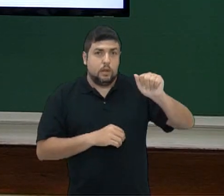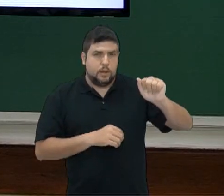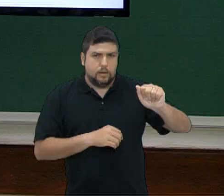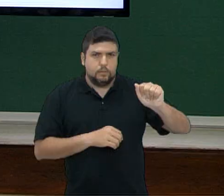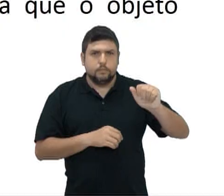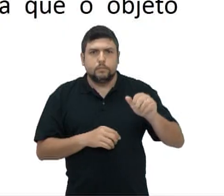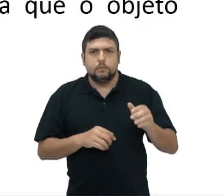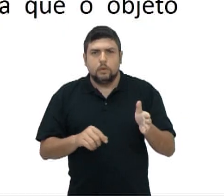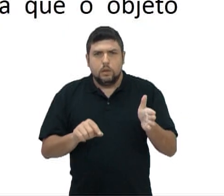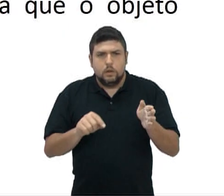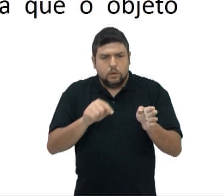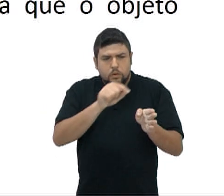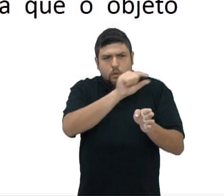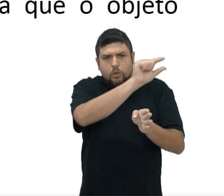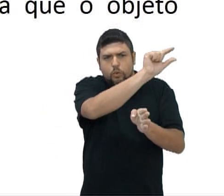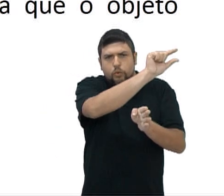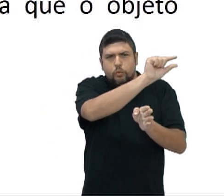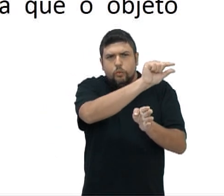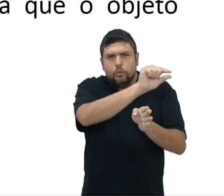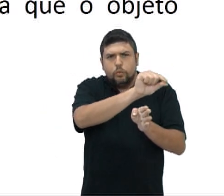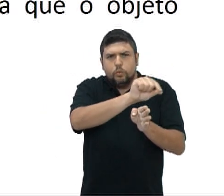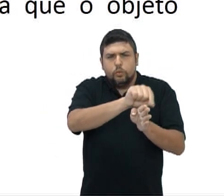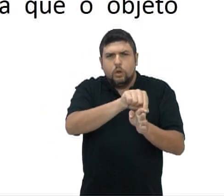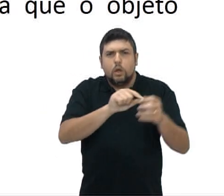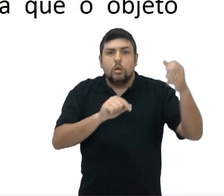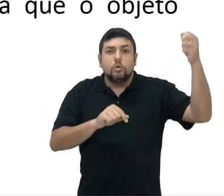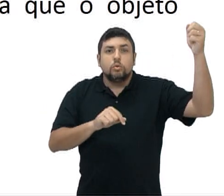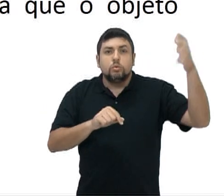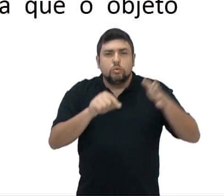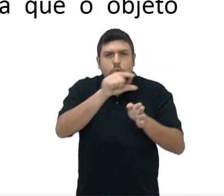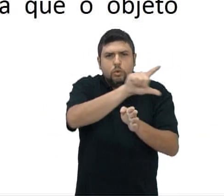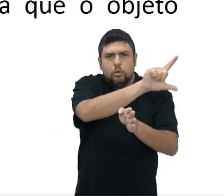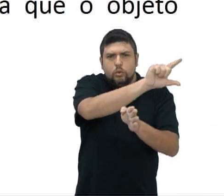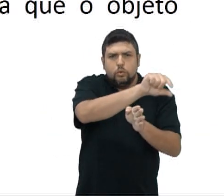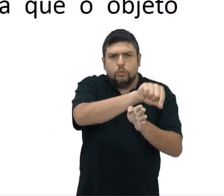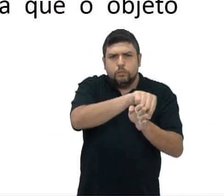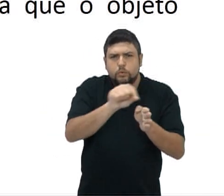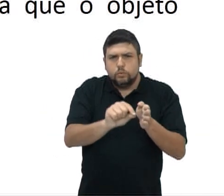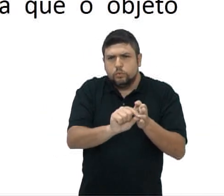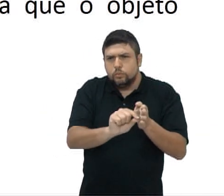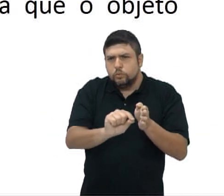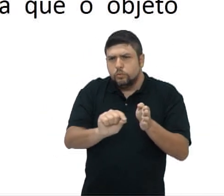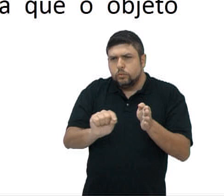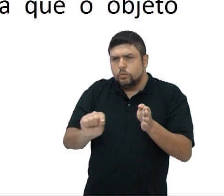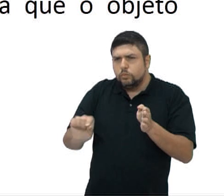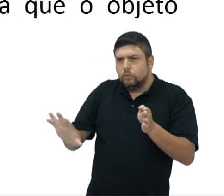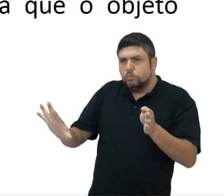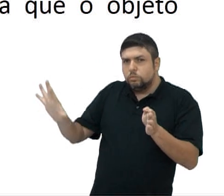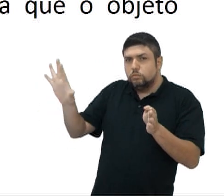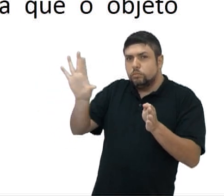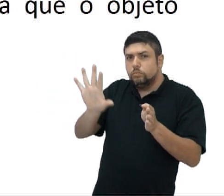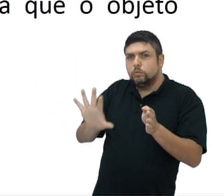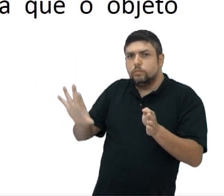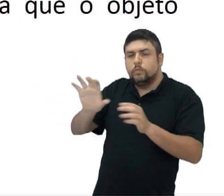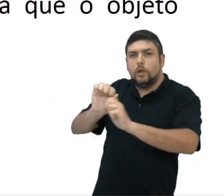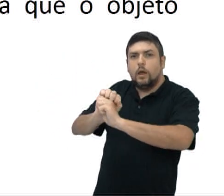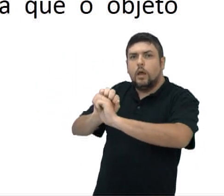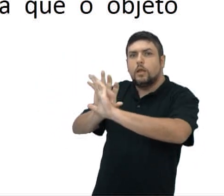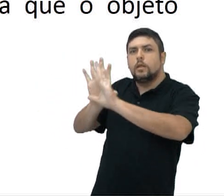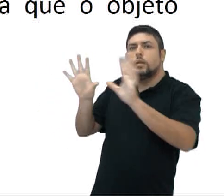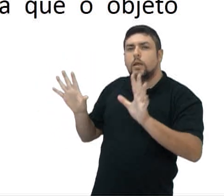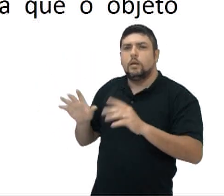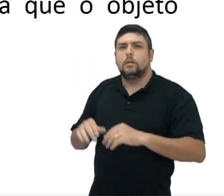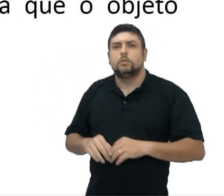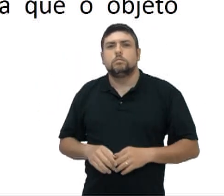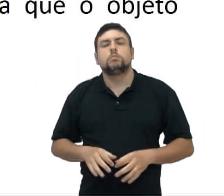Para direcionar o feixe de luz, deixando a imagem nítida e eliminar o caos dos raios luminosos. Exatamente esse